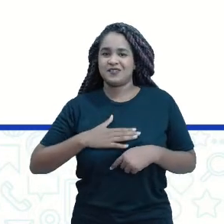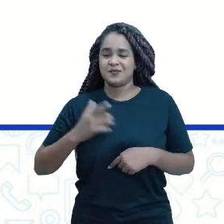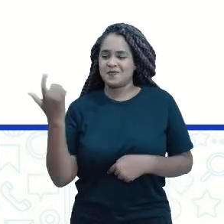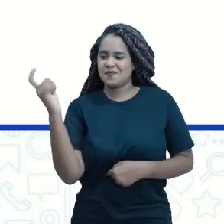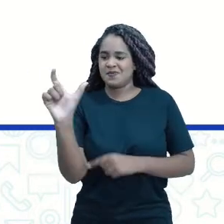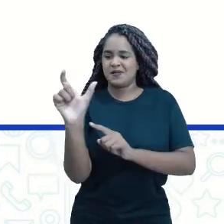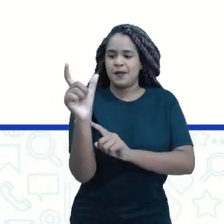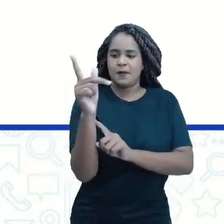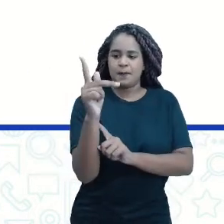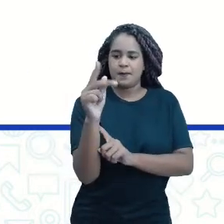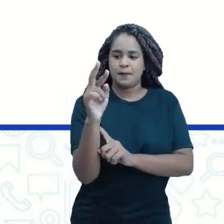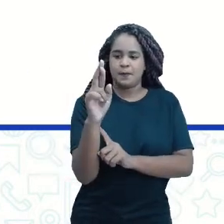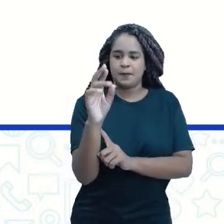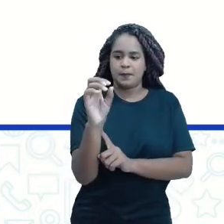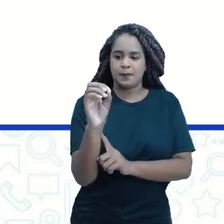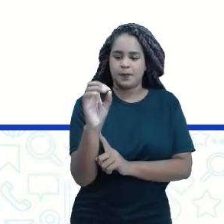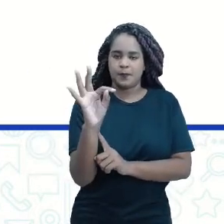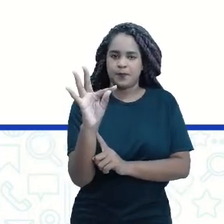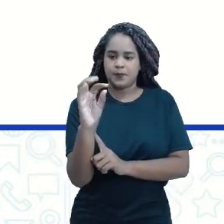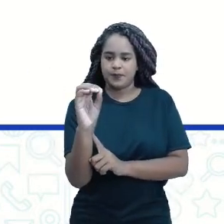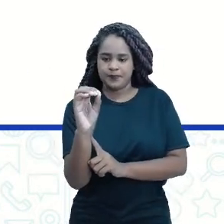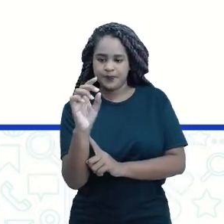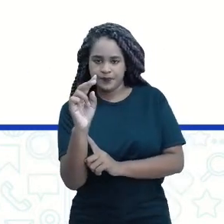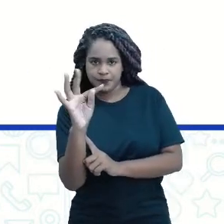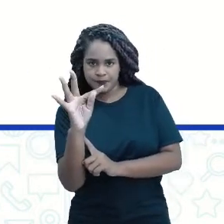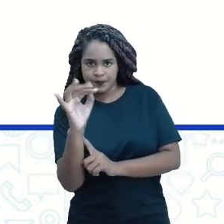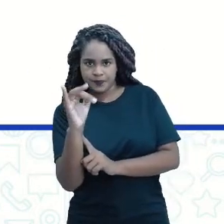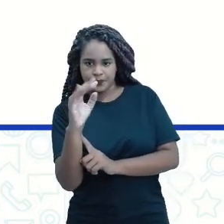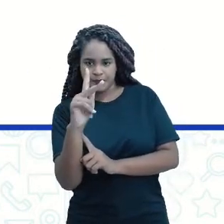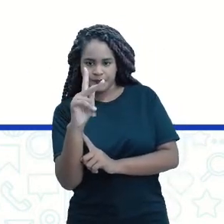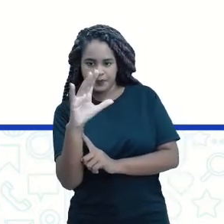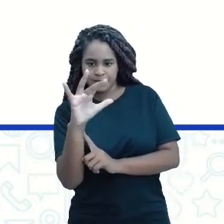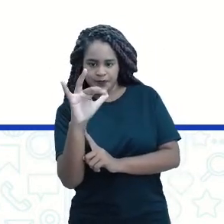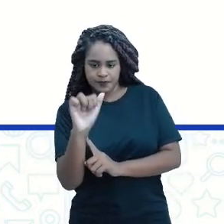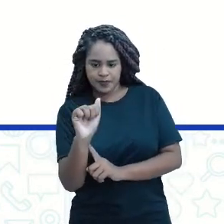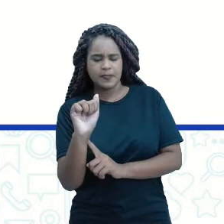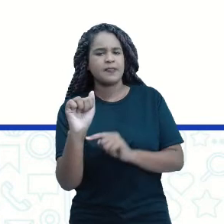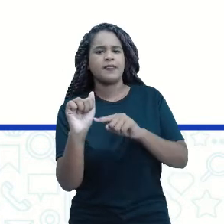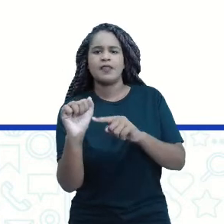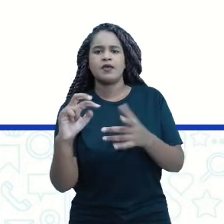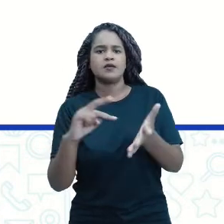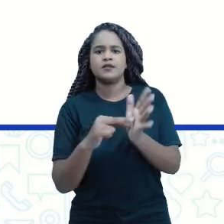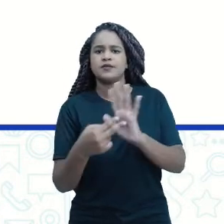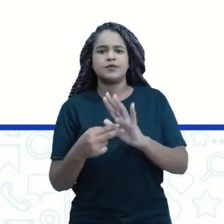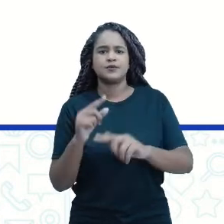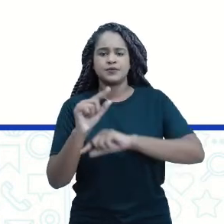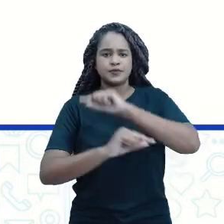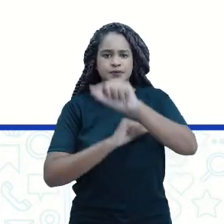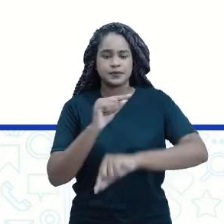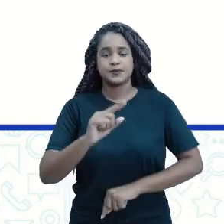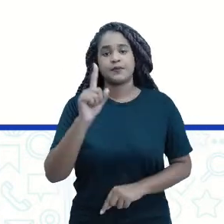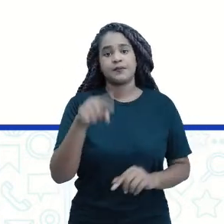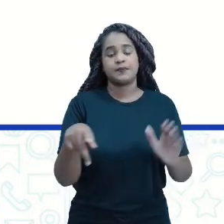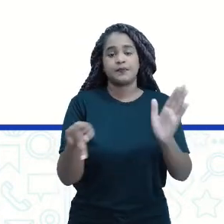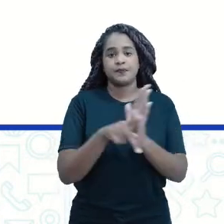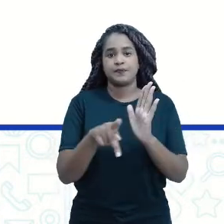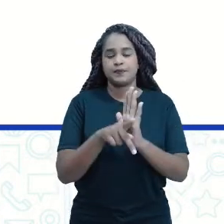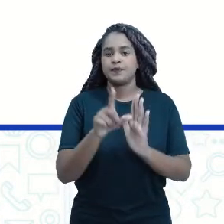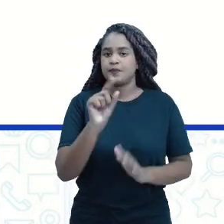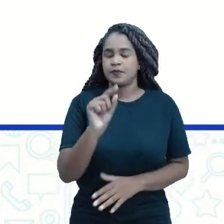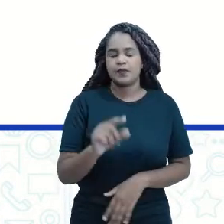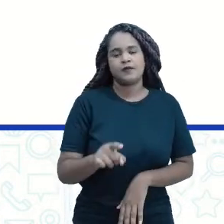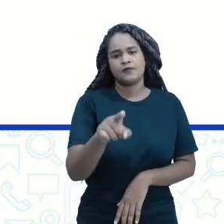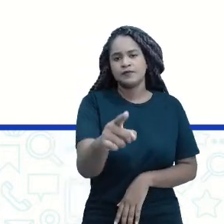de visualizar um triângulo retângulo, né? E o que significa a prototípica, né, professora? É aquela situação de você dizer